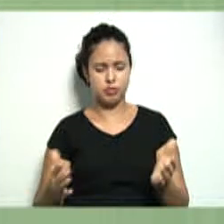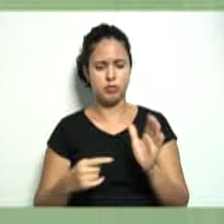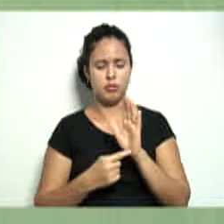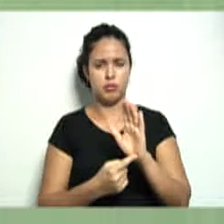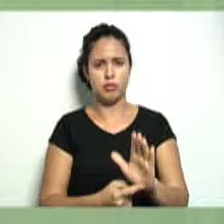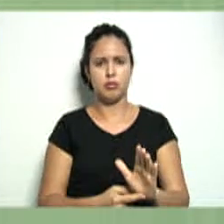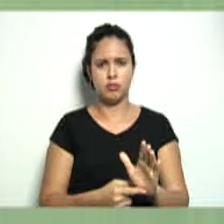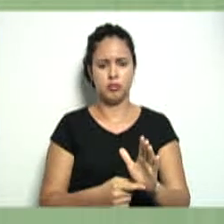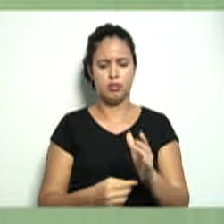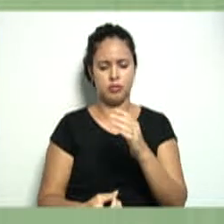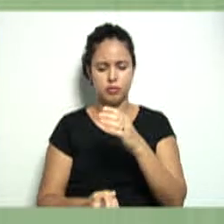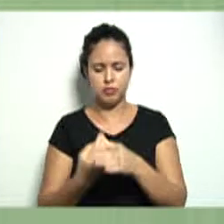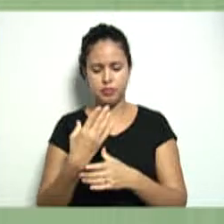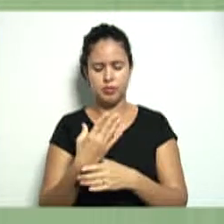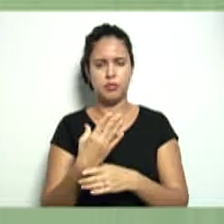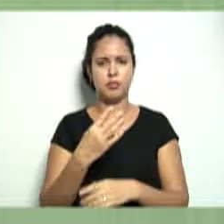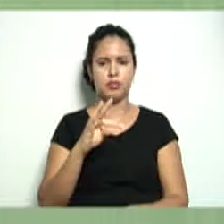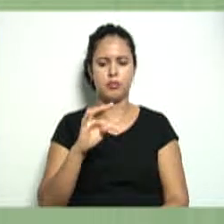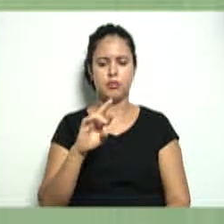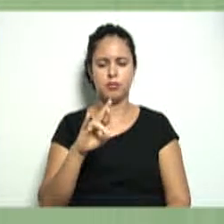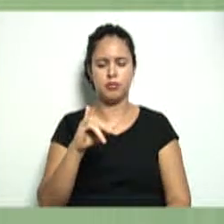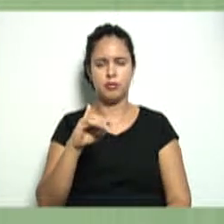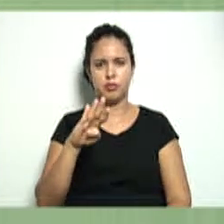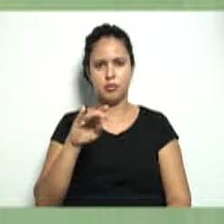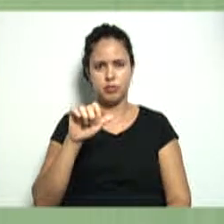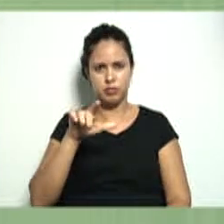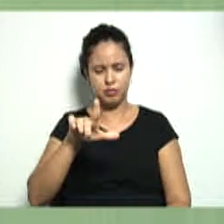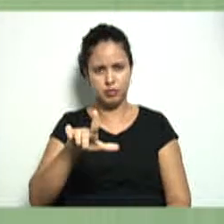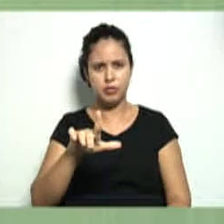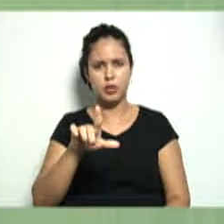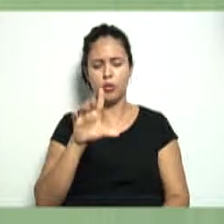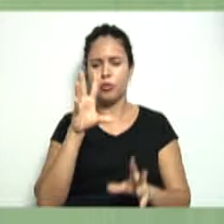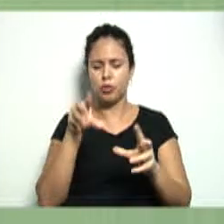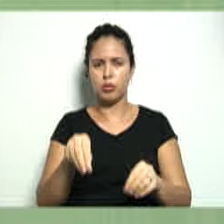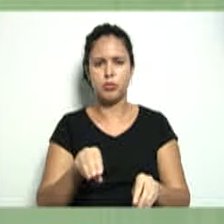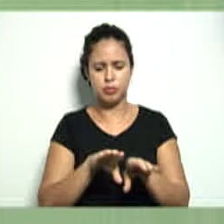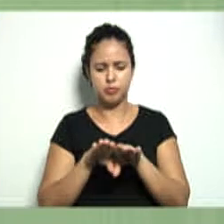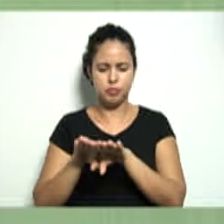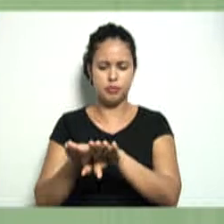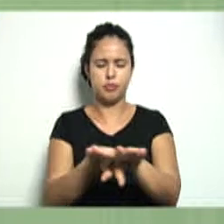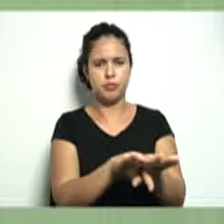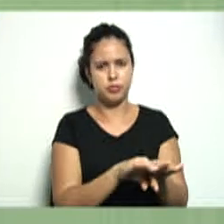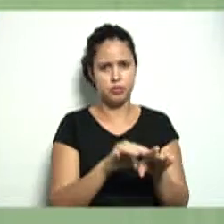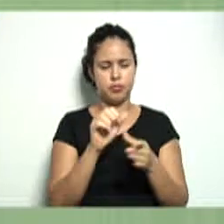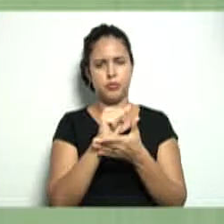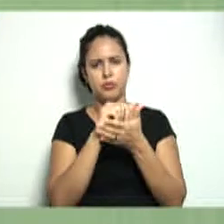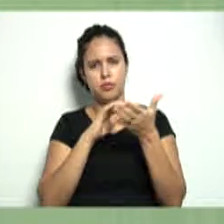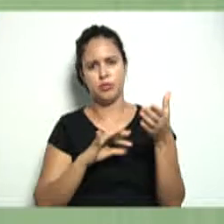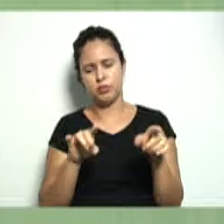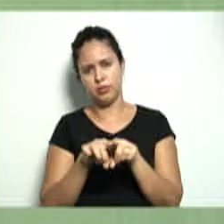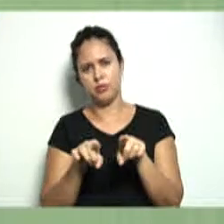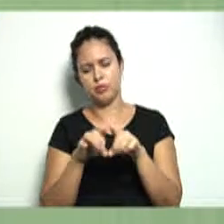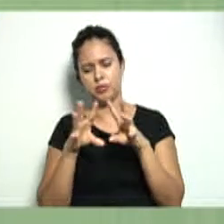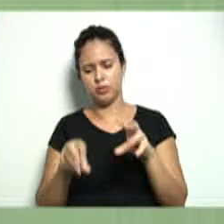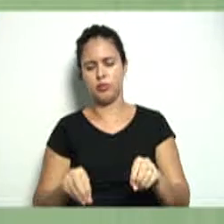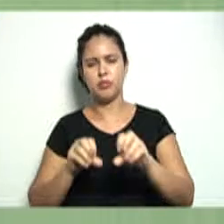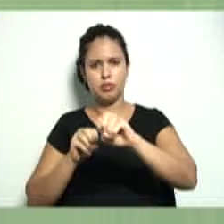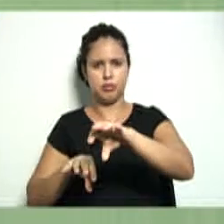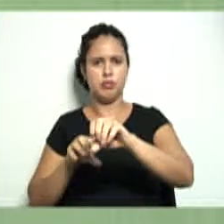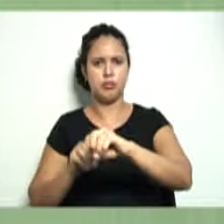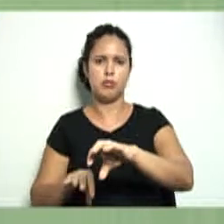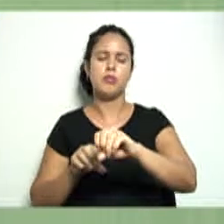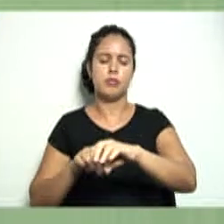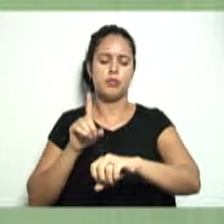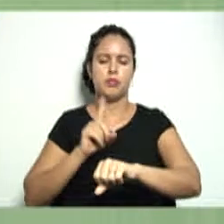tribal, todos realizavam a mesma atividade e todos ensinavam enquanto trabalhavam.